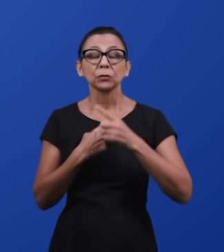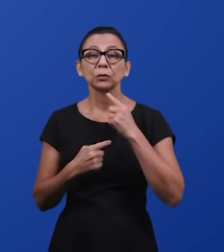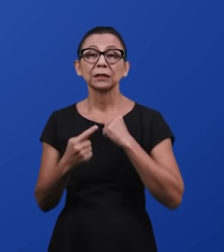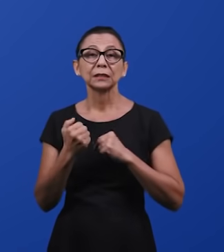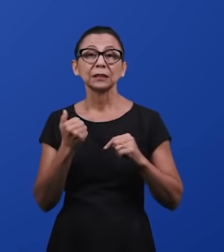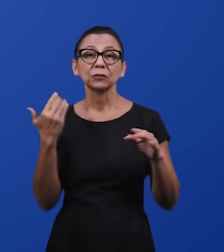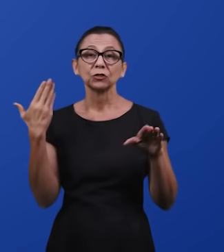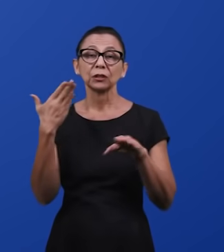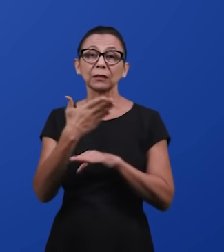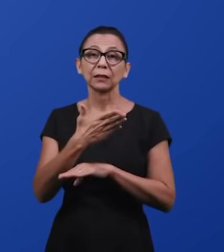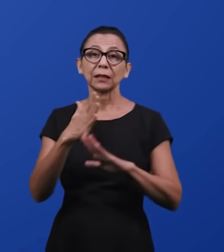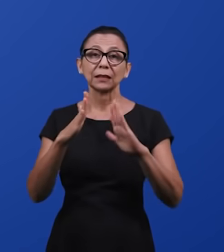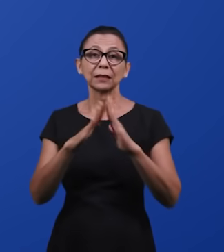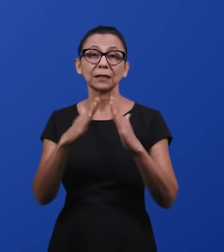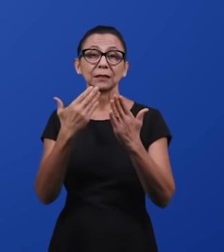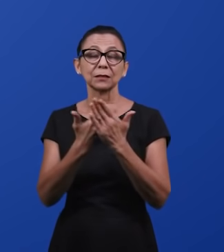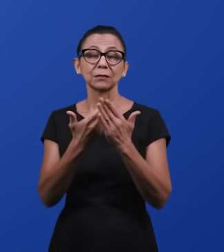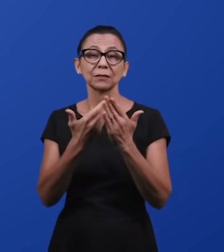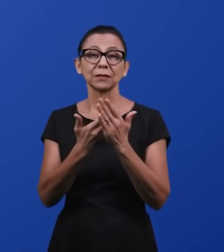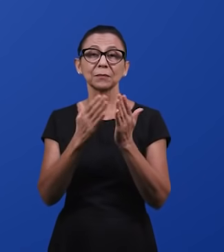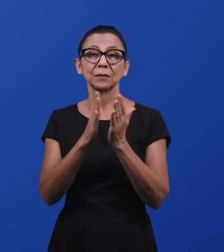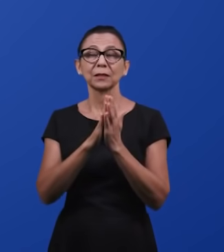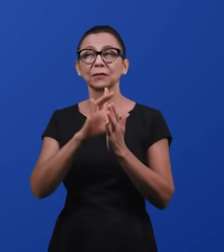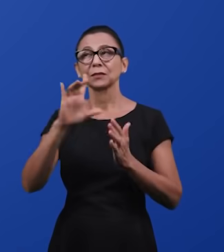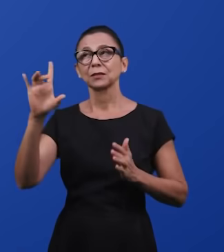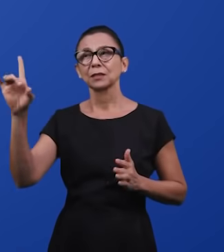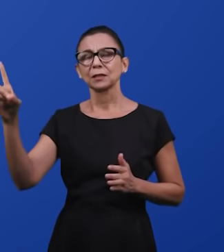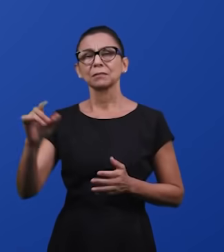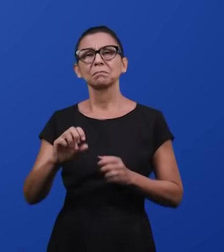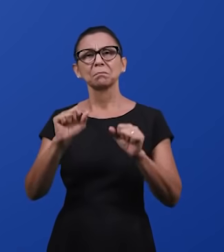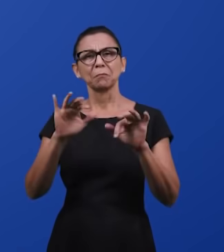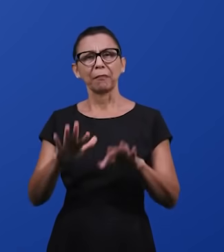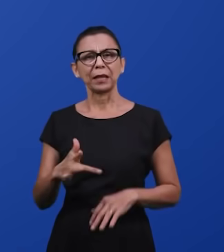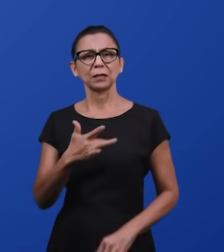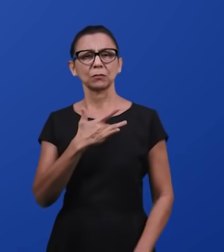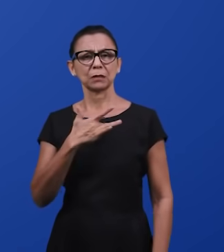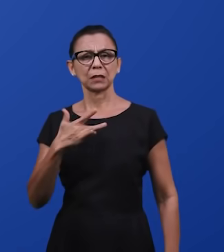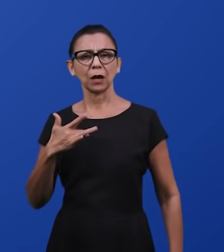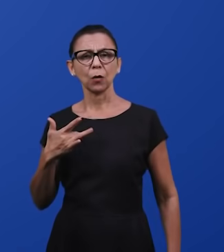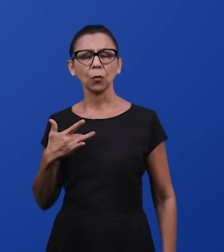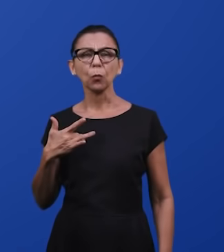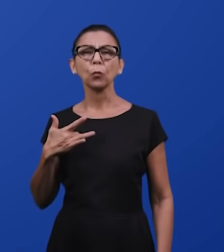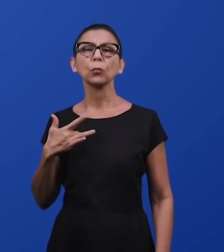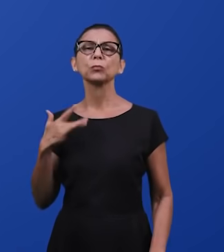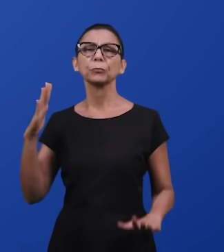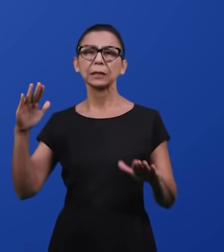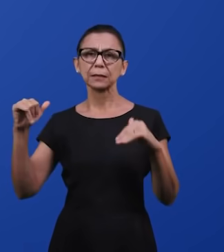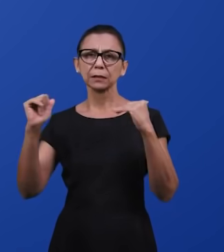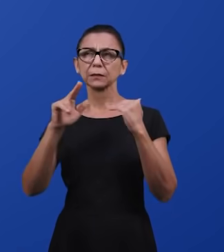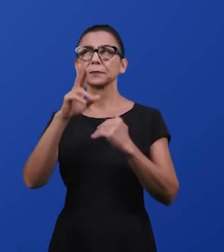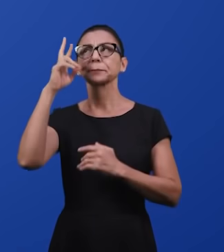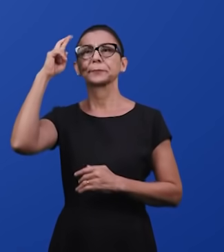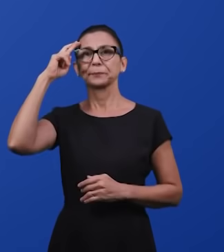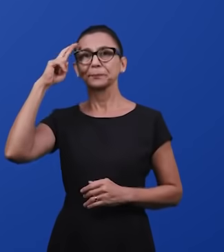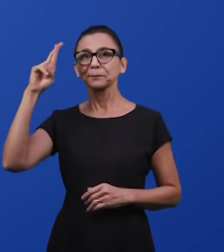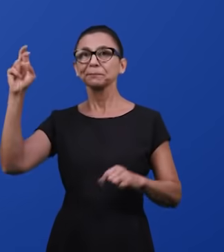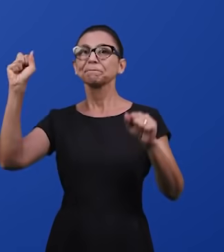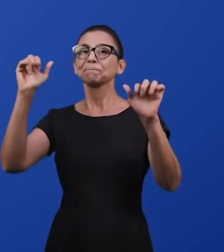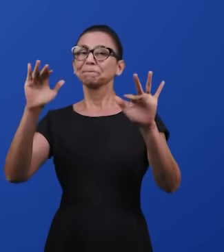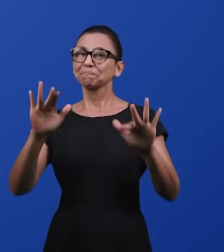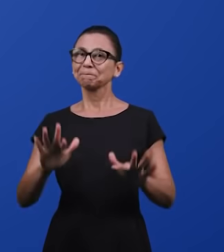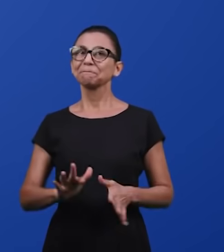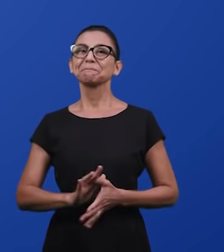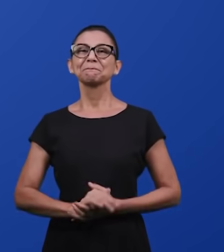casa, estudar a palavra do Senhor, e aquilo foi uma bênção para a vida da irmã, ali a saúde da irmã. Ela glorificou o nome do Senhor, o Senhor deu uma